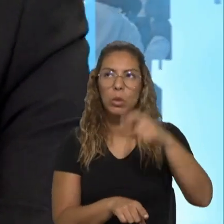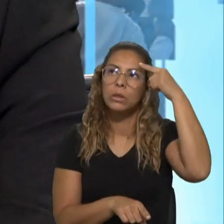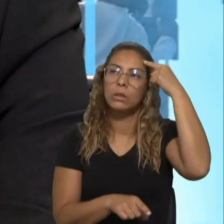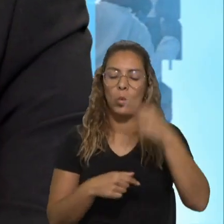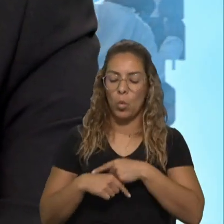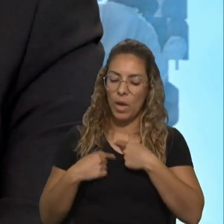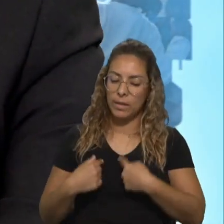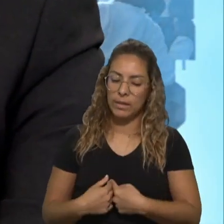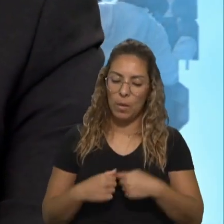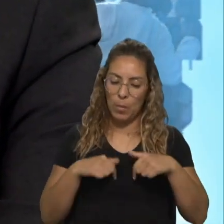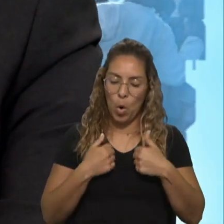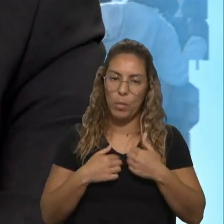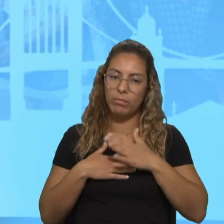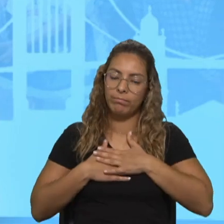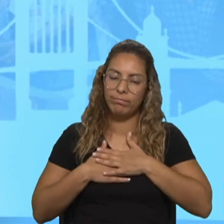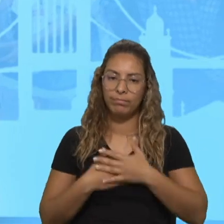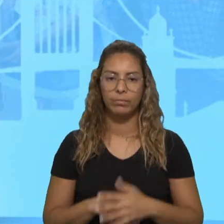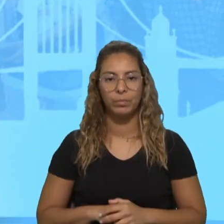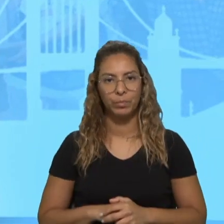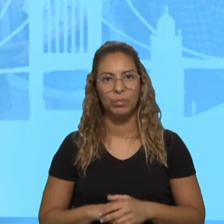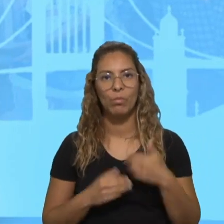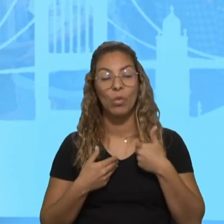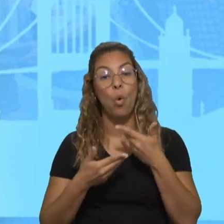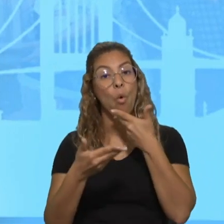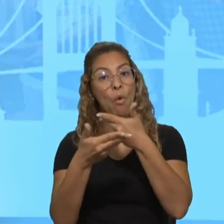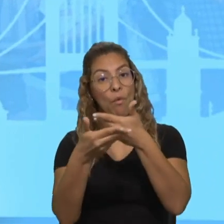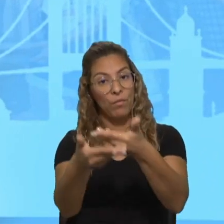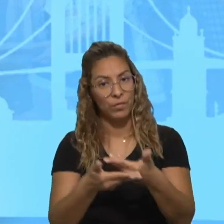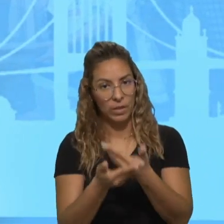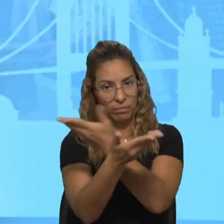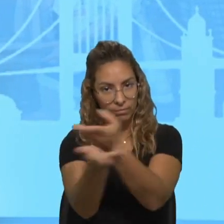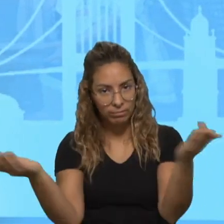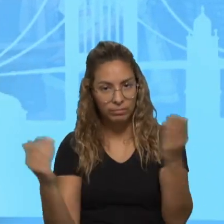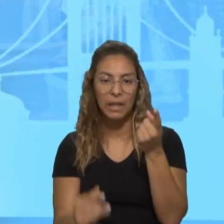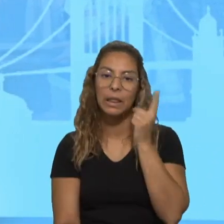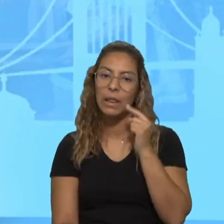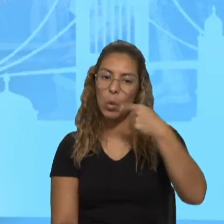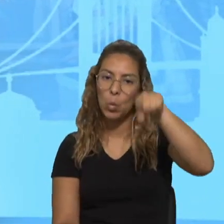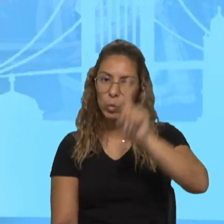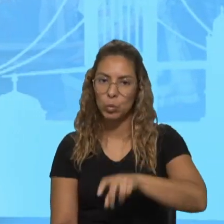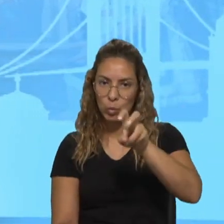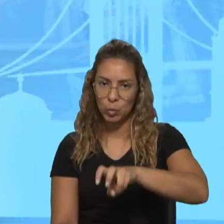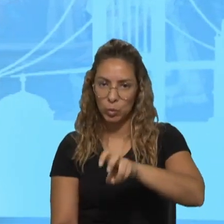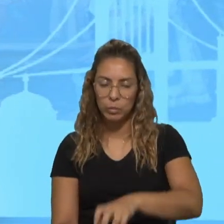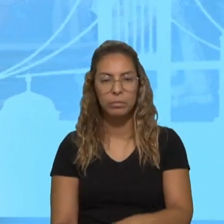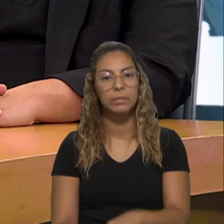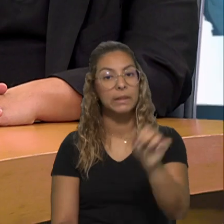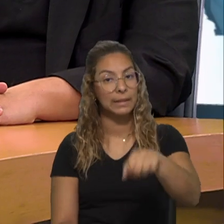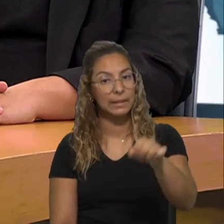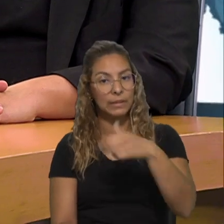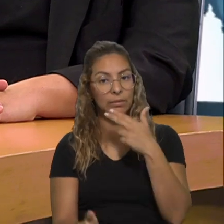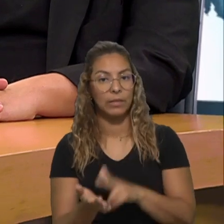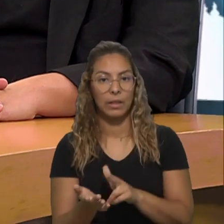coração. Está o convite dirigido a todos para o próximo dia 1 de junho. Sim, é de facto um